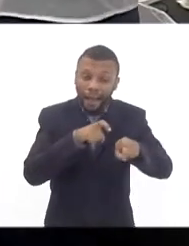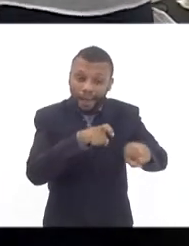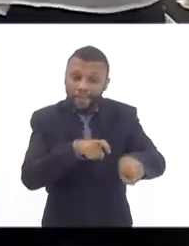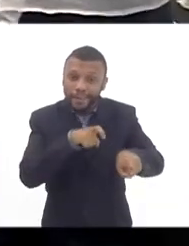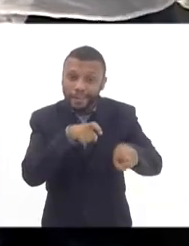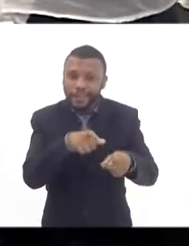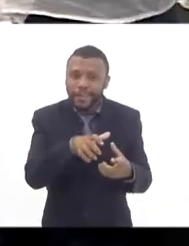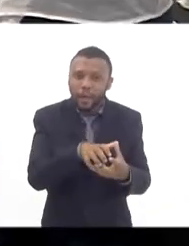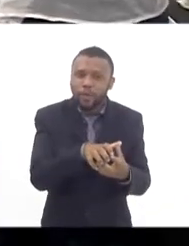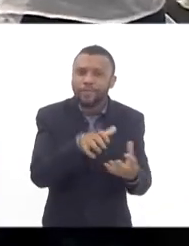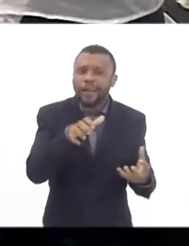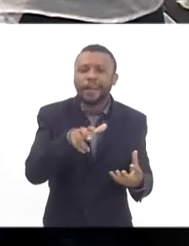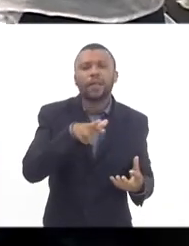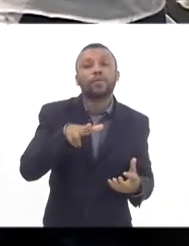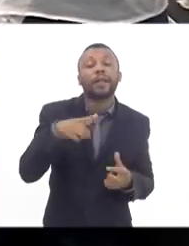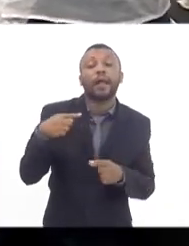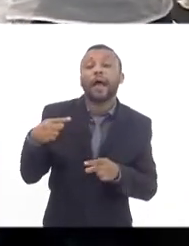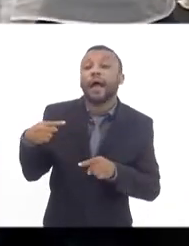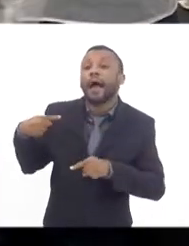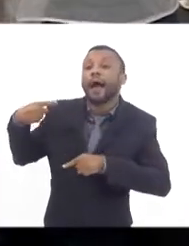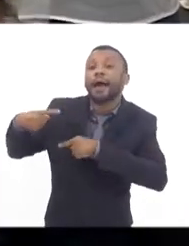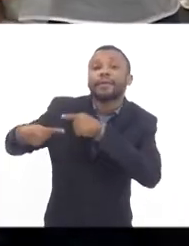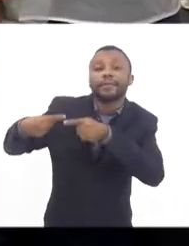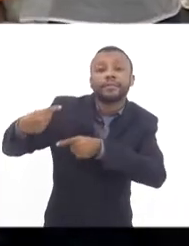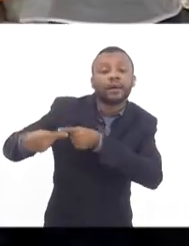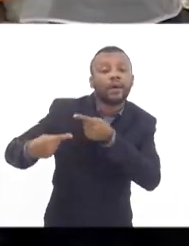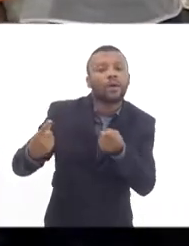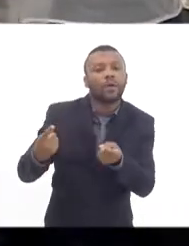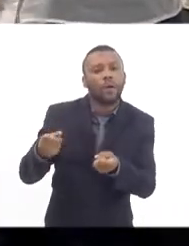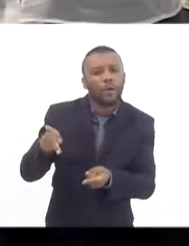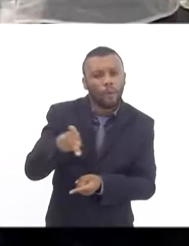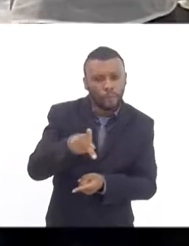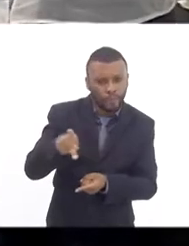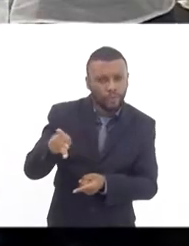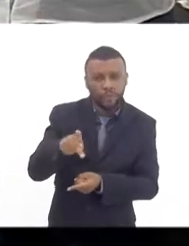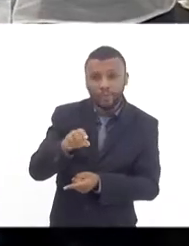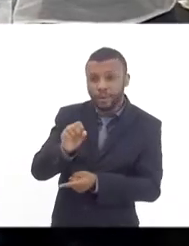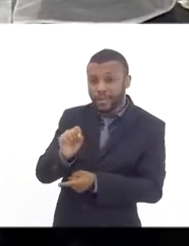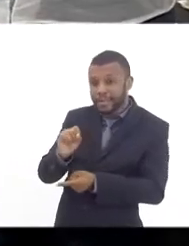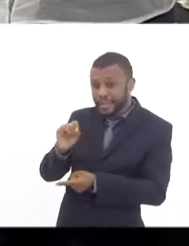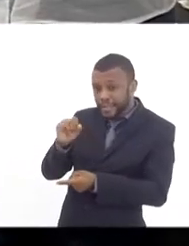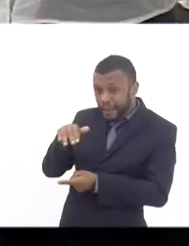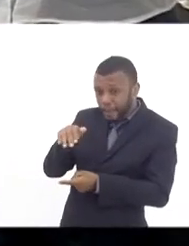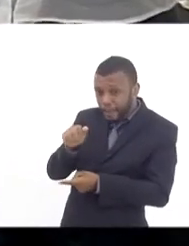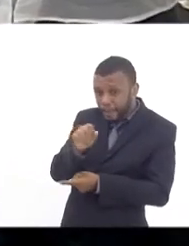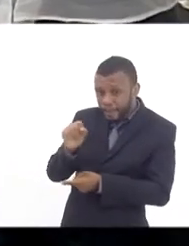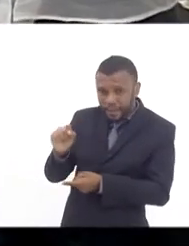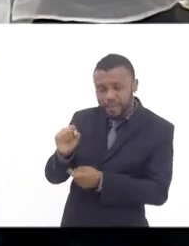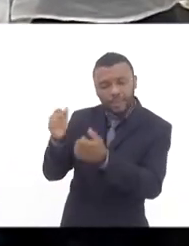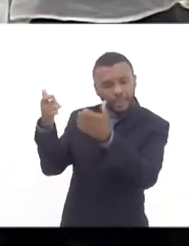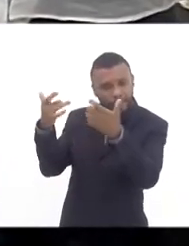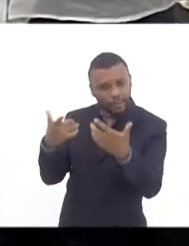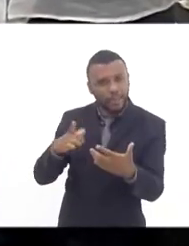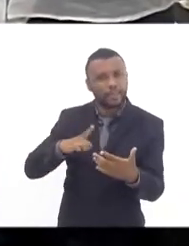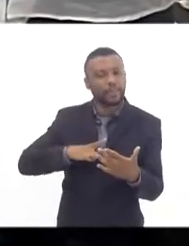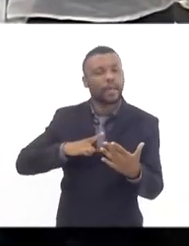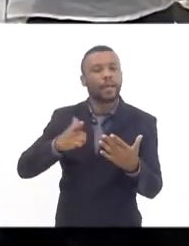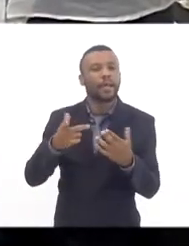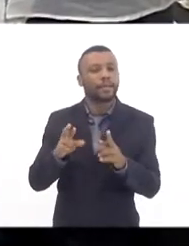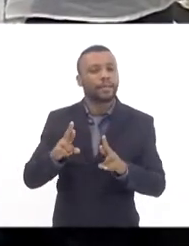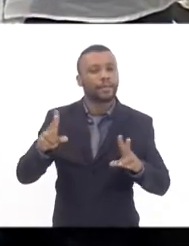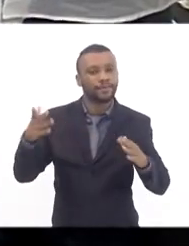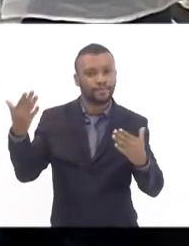é ancestral. O professor Simas, ele fala. Né? Ele faz essa diferença.